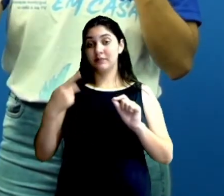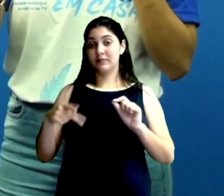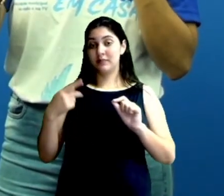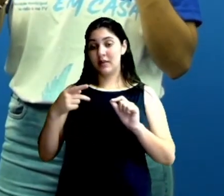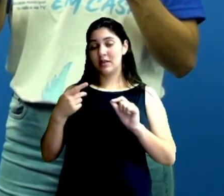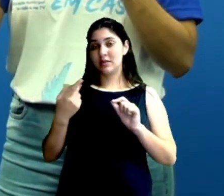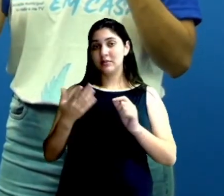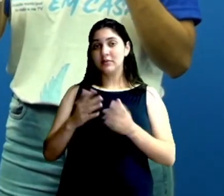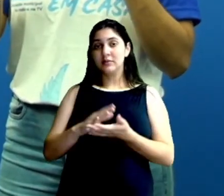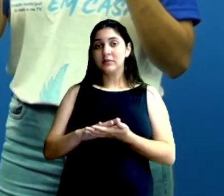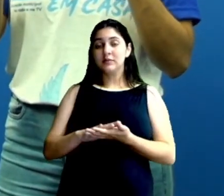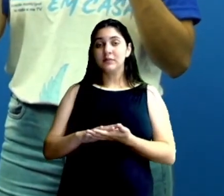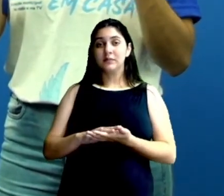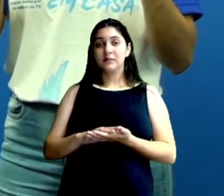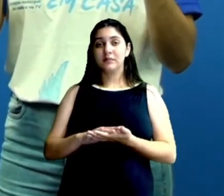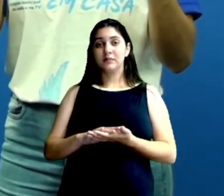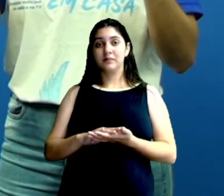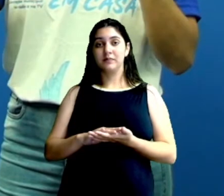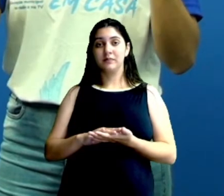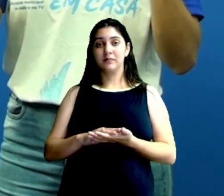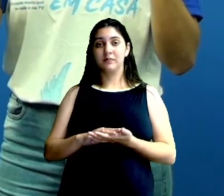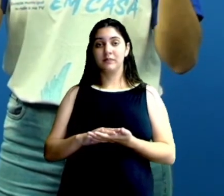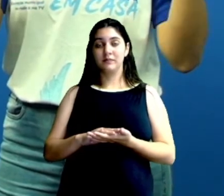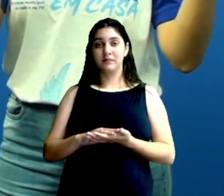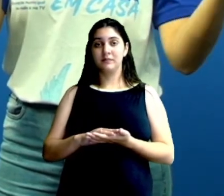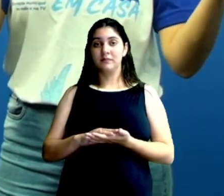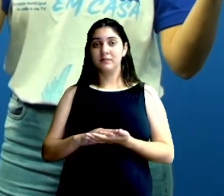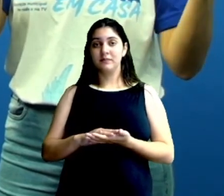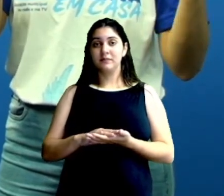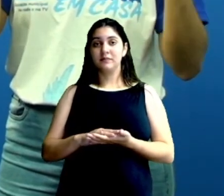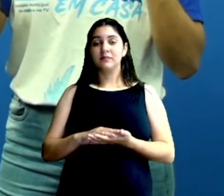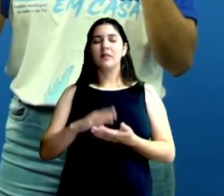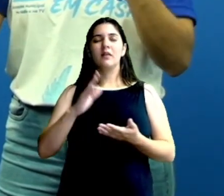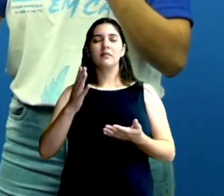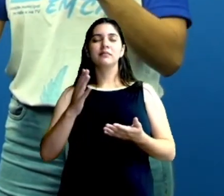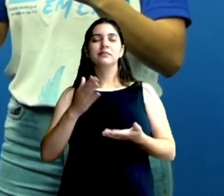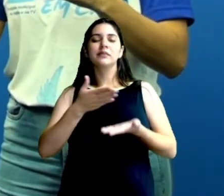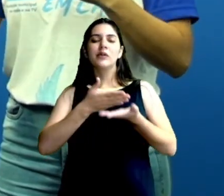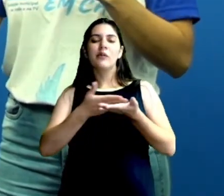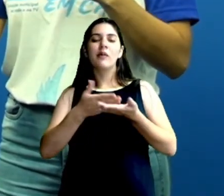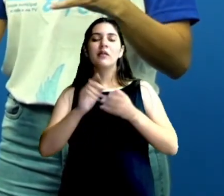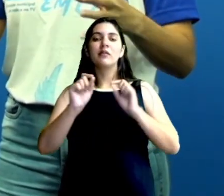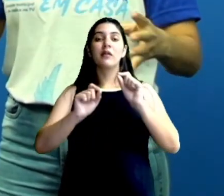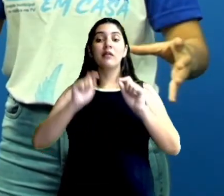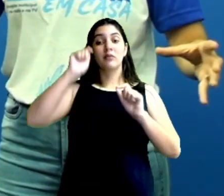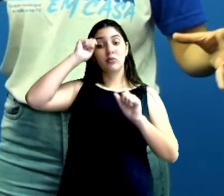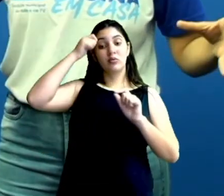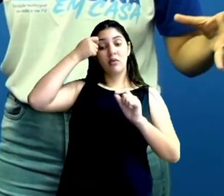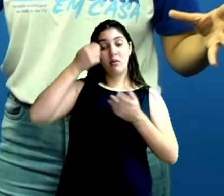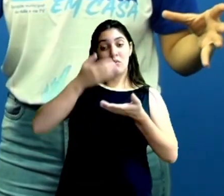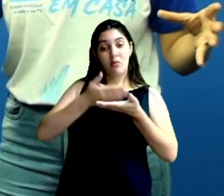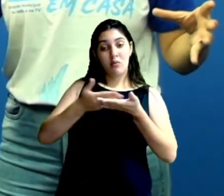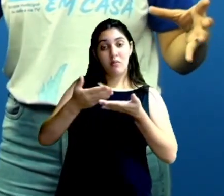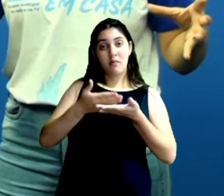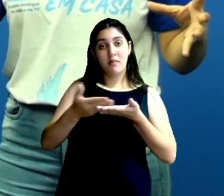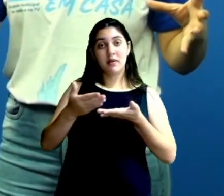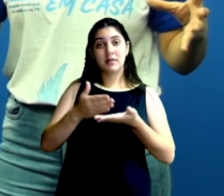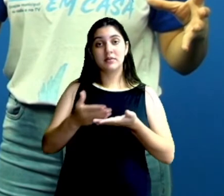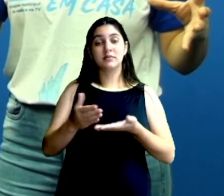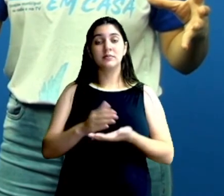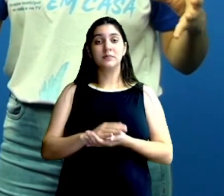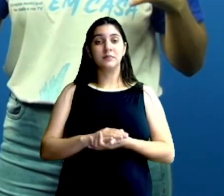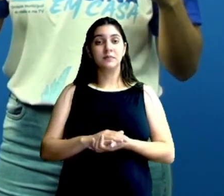desse modo de que o negro começa a